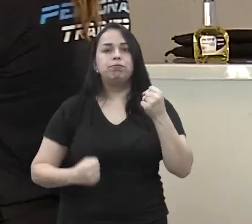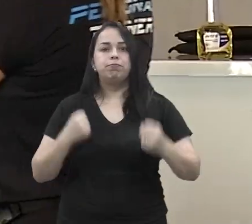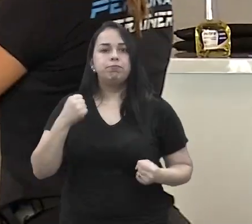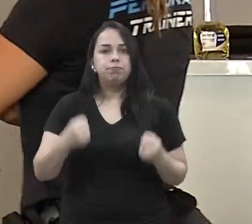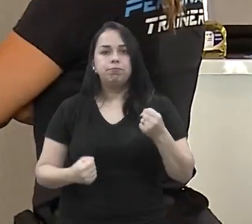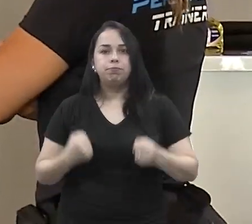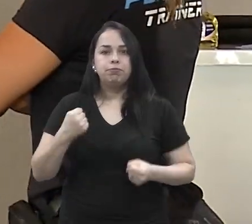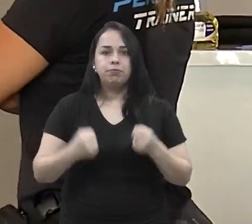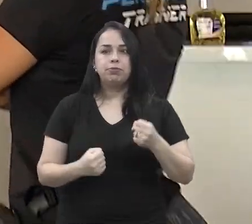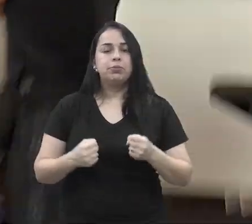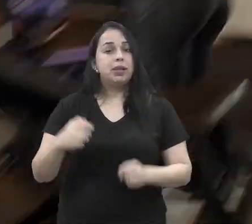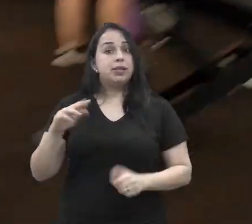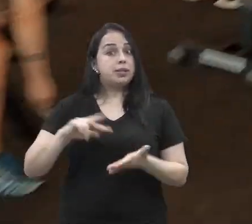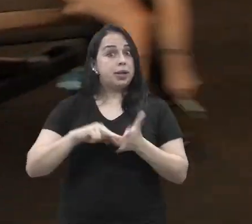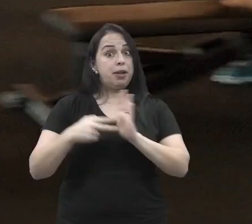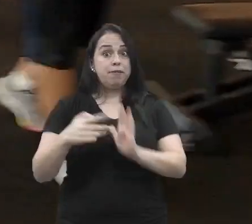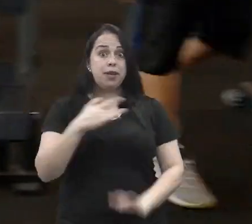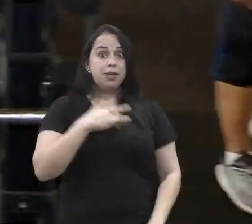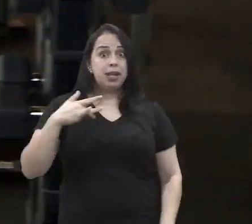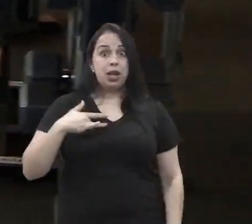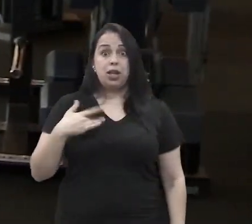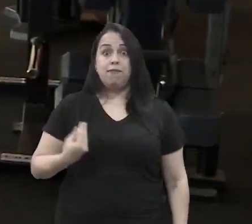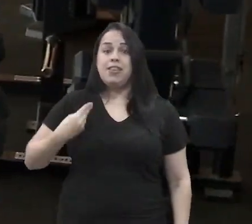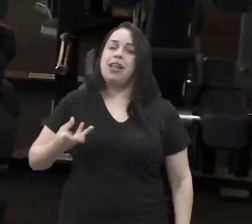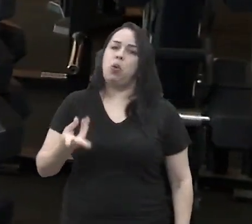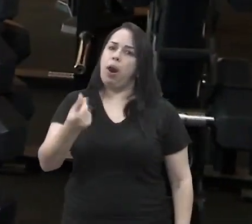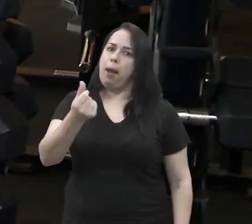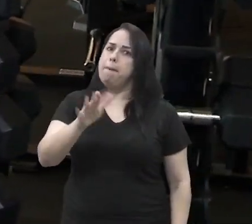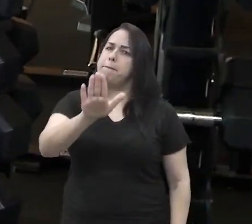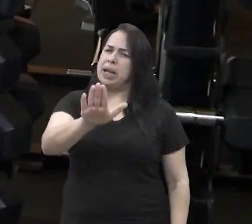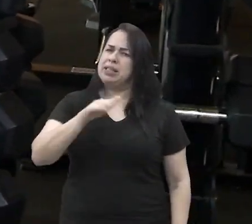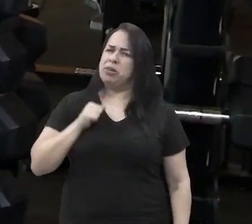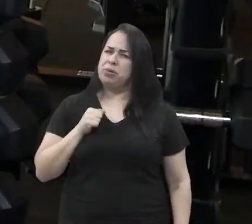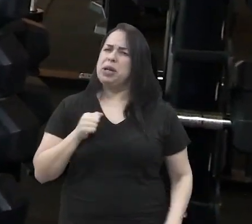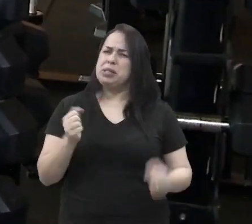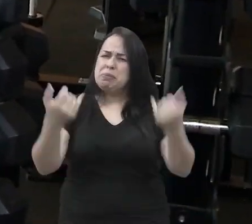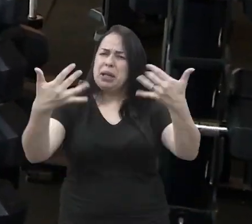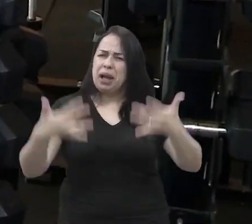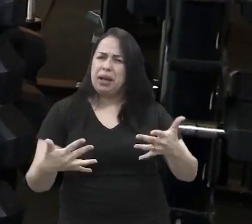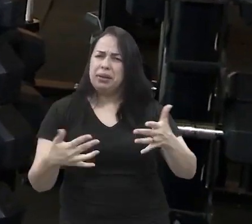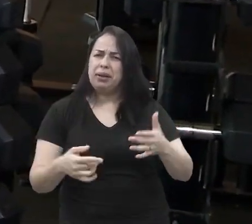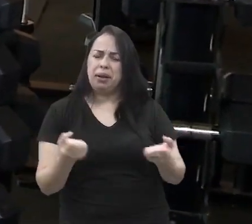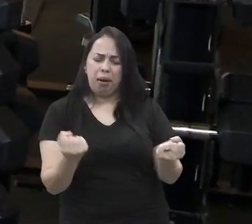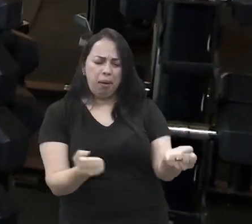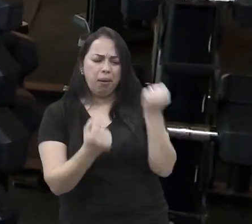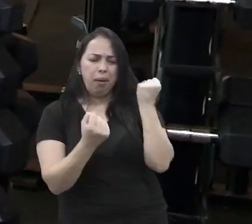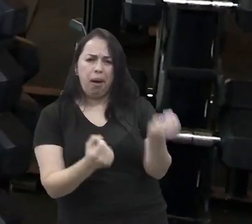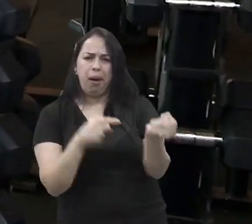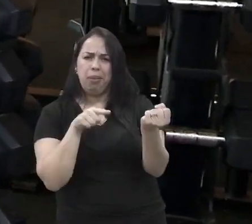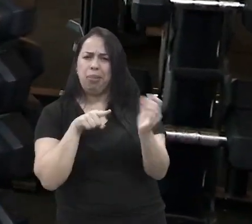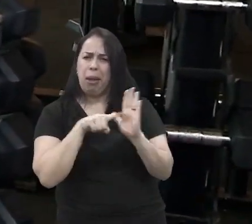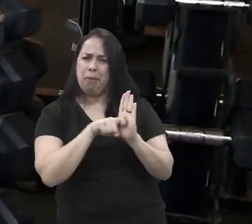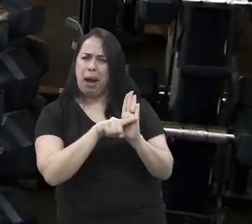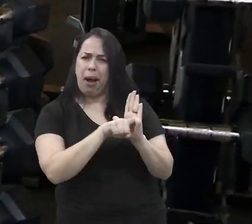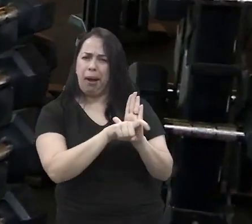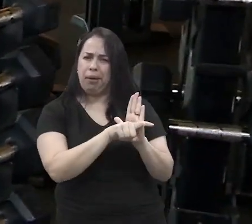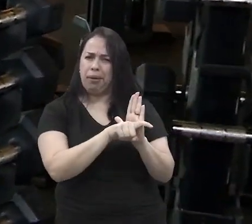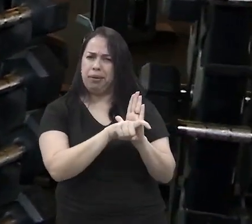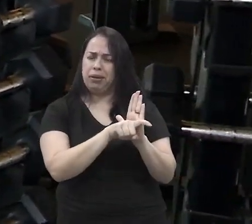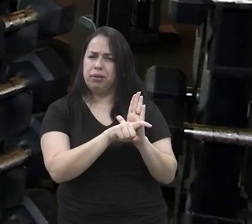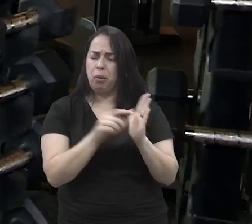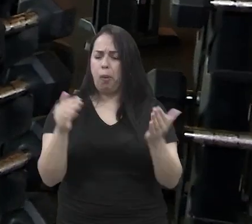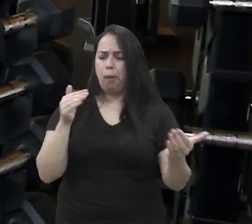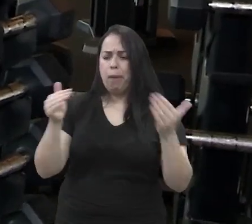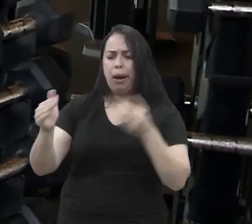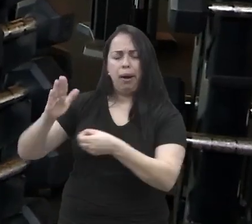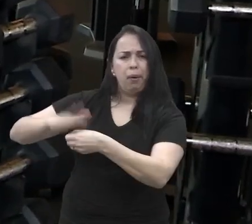esteira. Academia é sinônimo de saúde e qualidade de vida, mas e se eu te disser que esse peso aqui tem mais bactérias